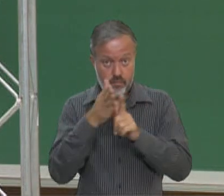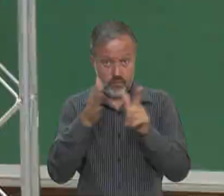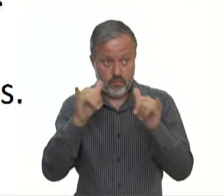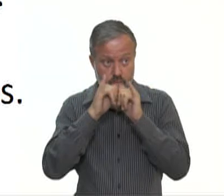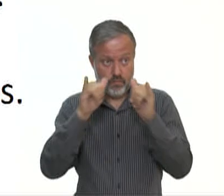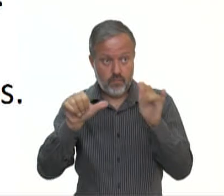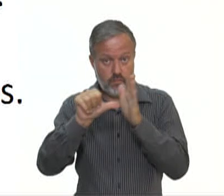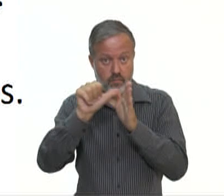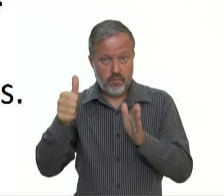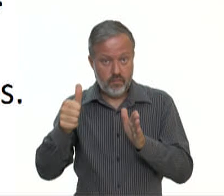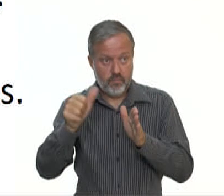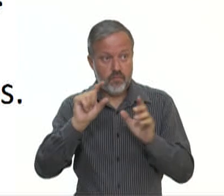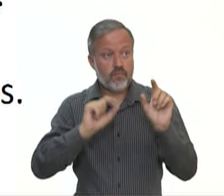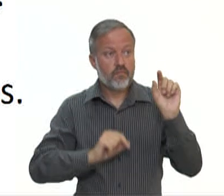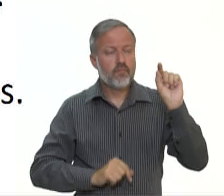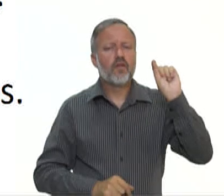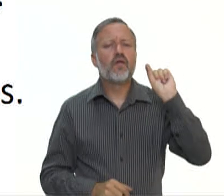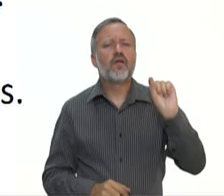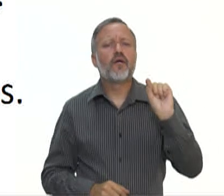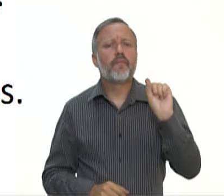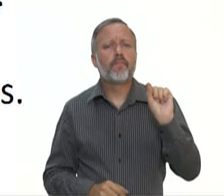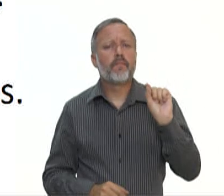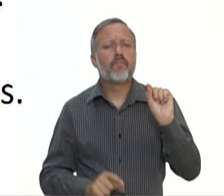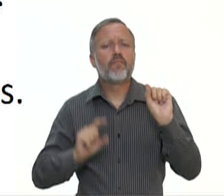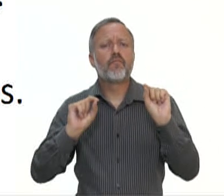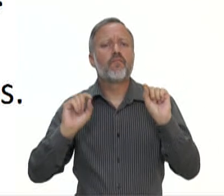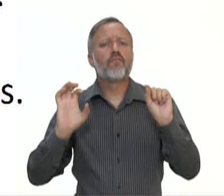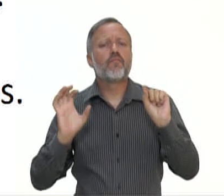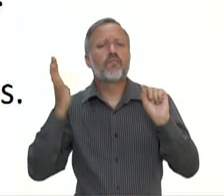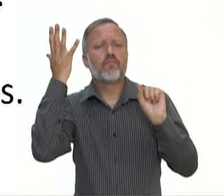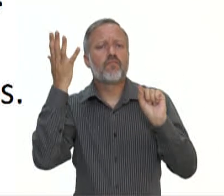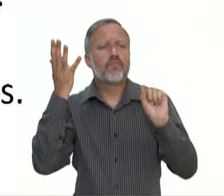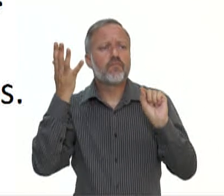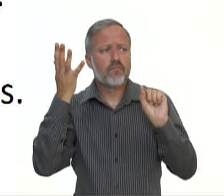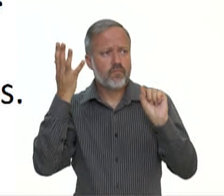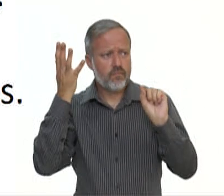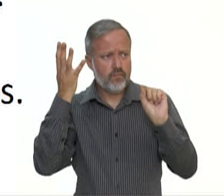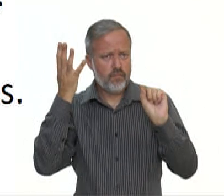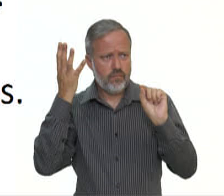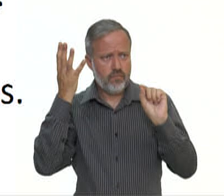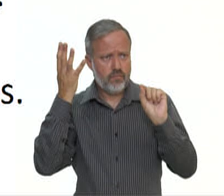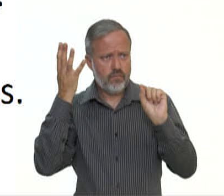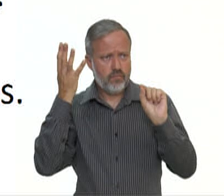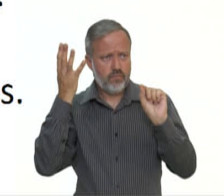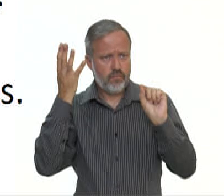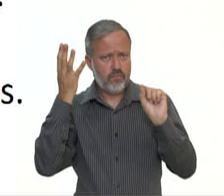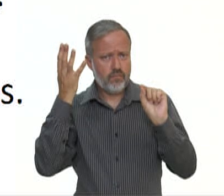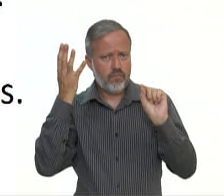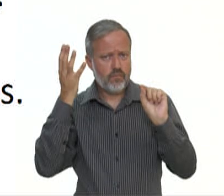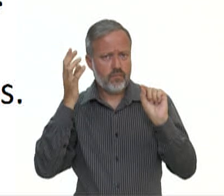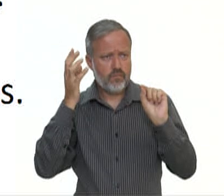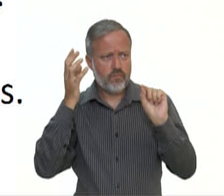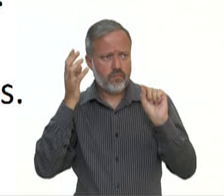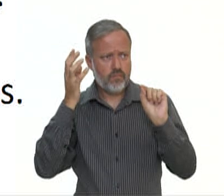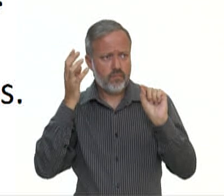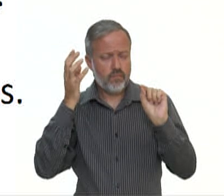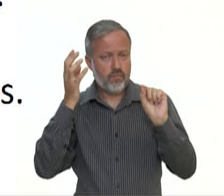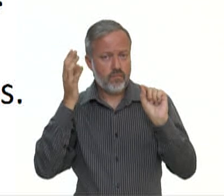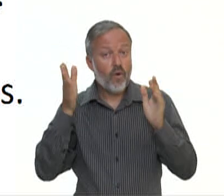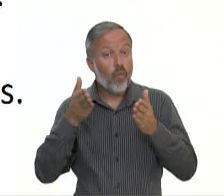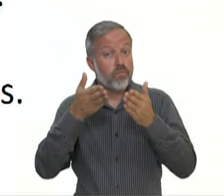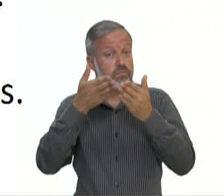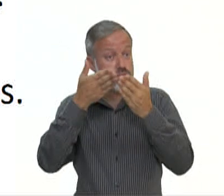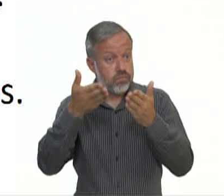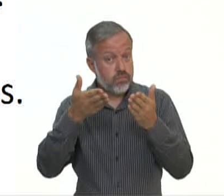tenemos aquí que implica acontecimentos. Então, esse que, essa pergunta que se faz quando se